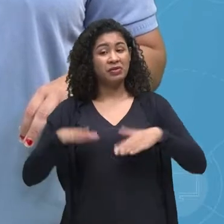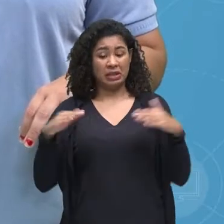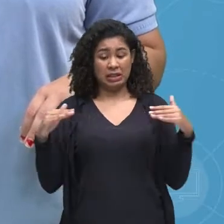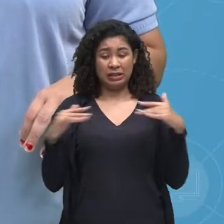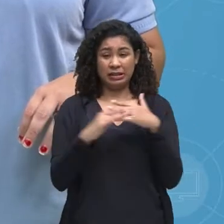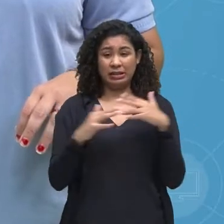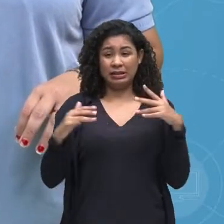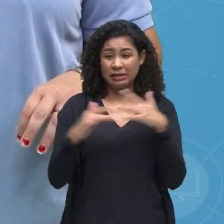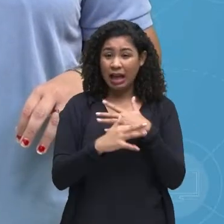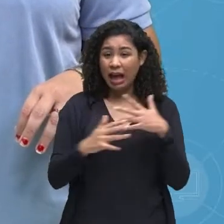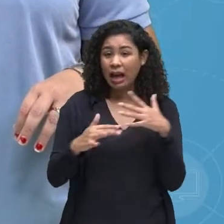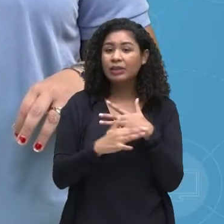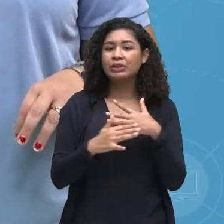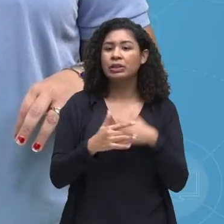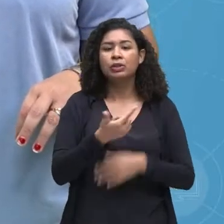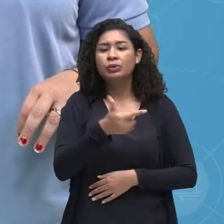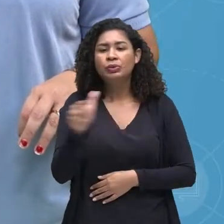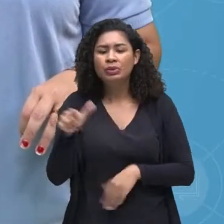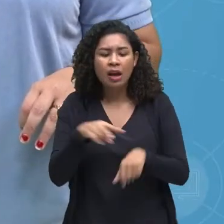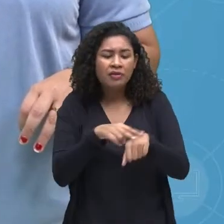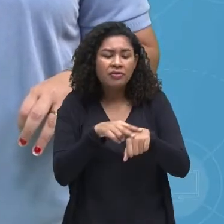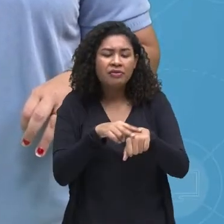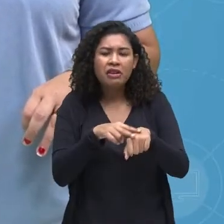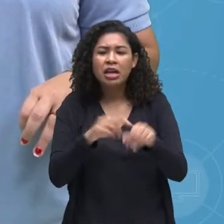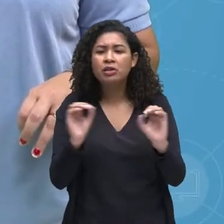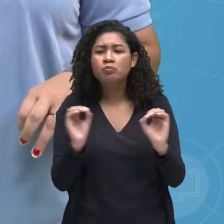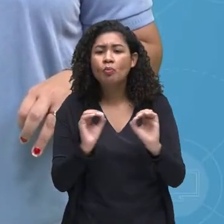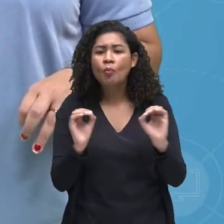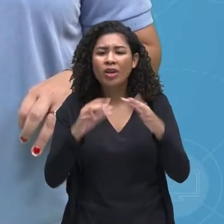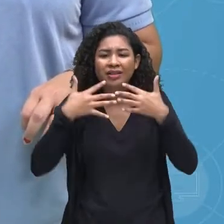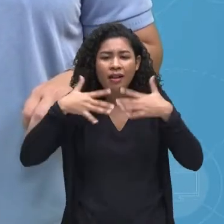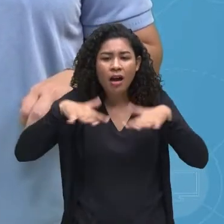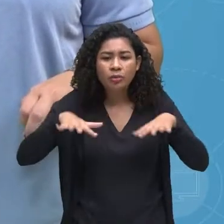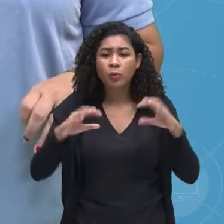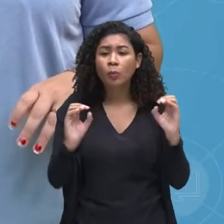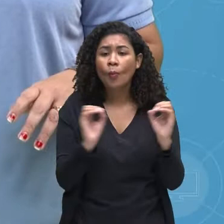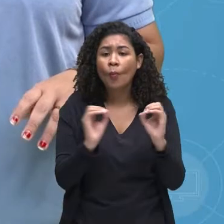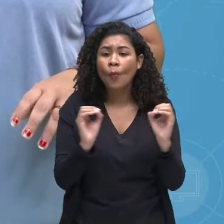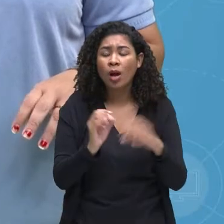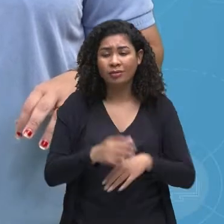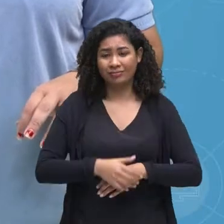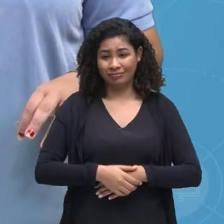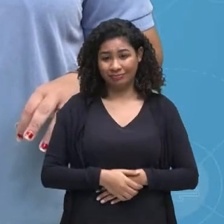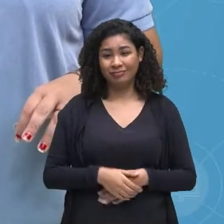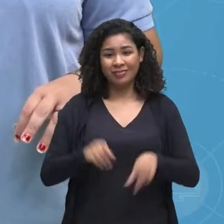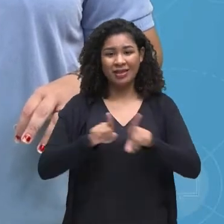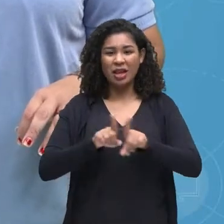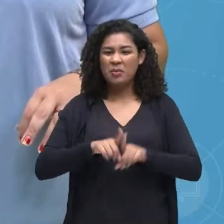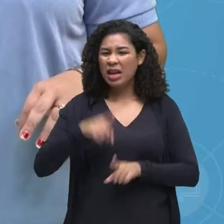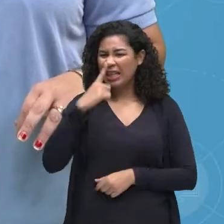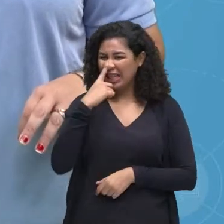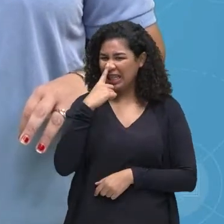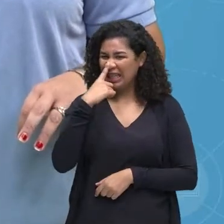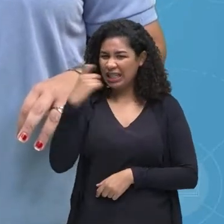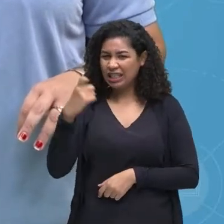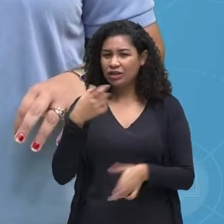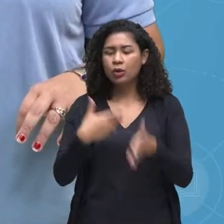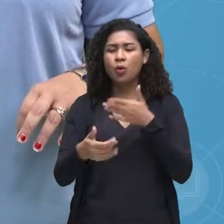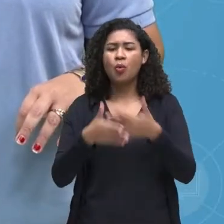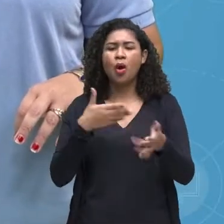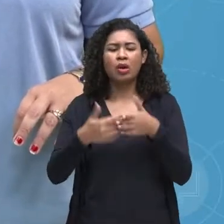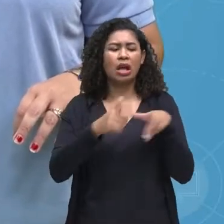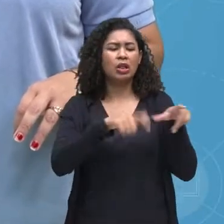qualquer esquina, e na verdade isso não é real, Tudo isso retorna para nós aqui